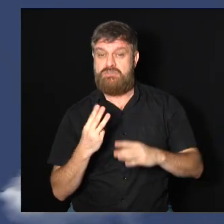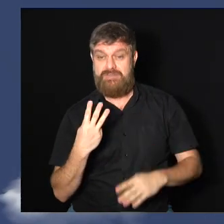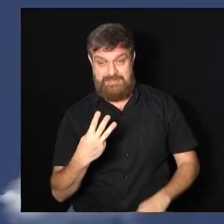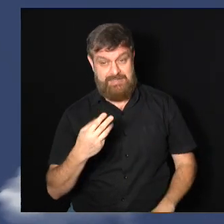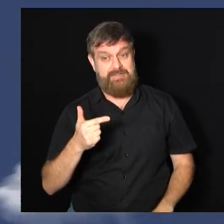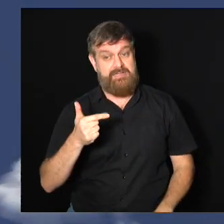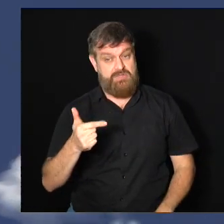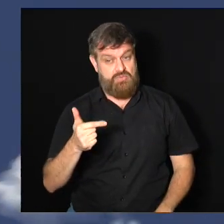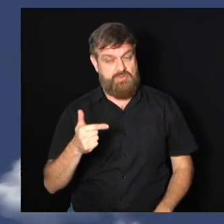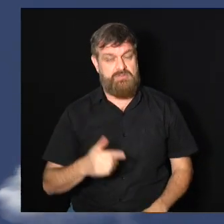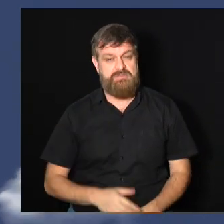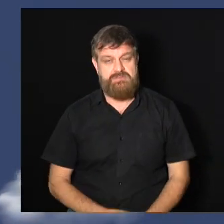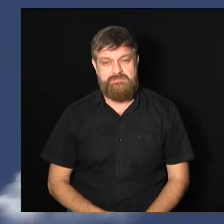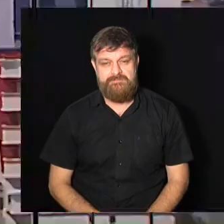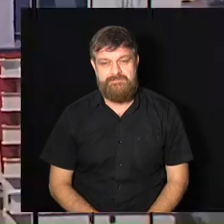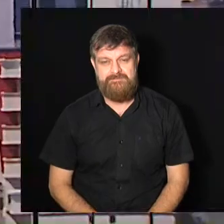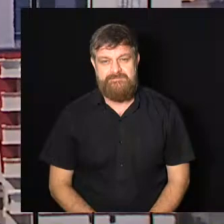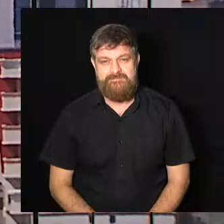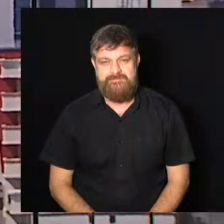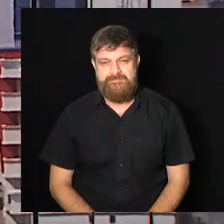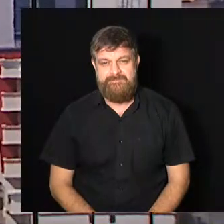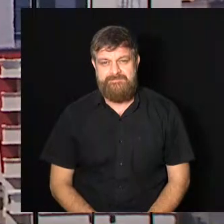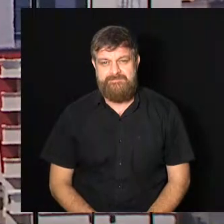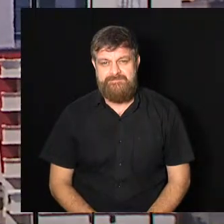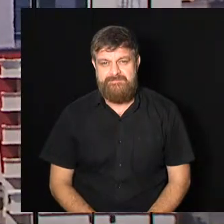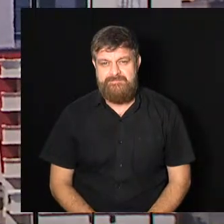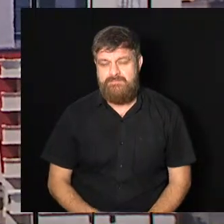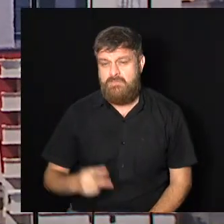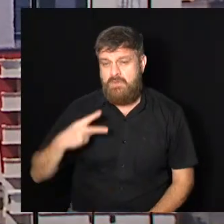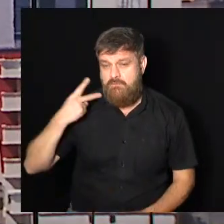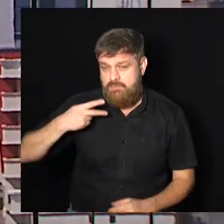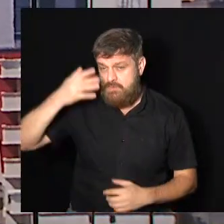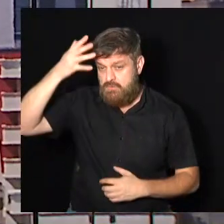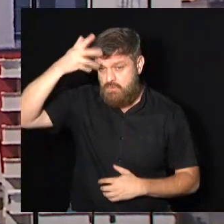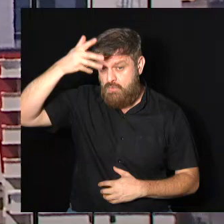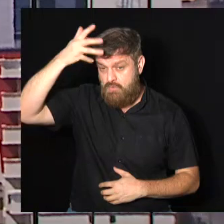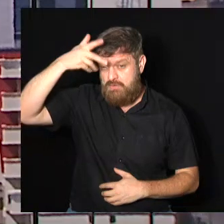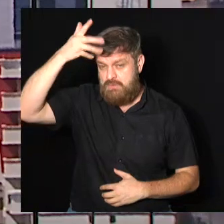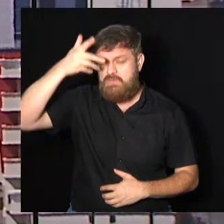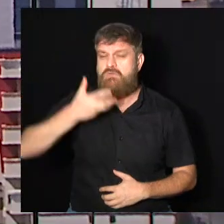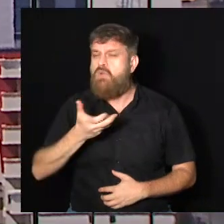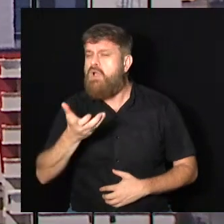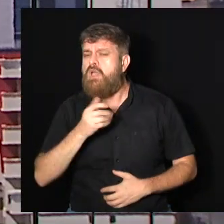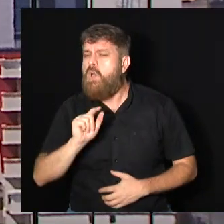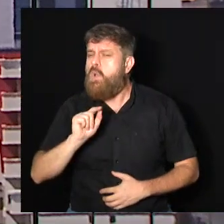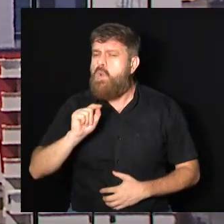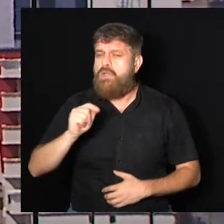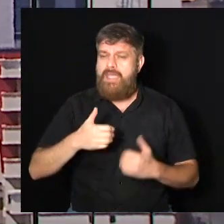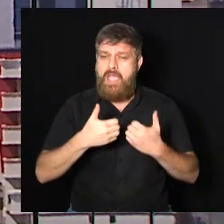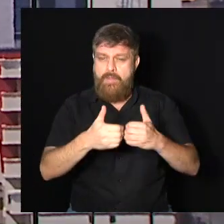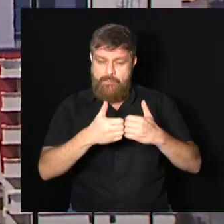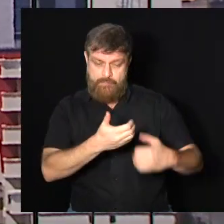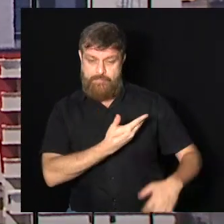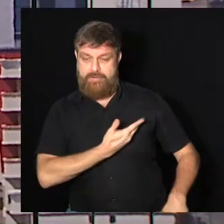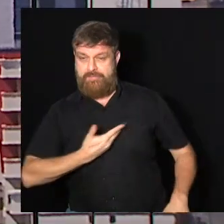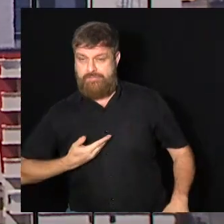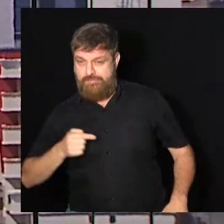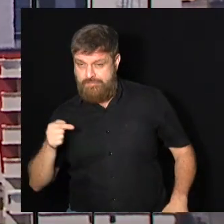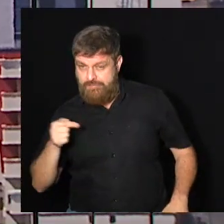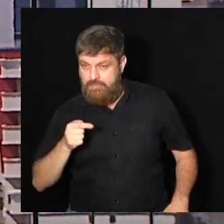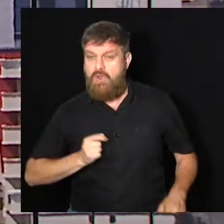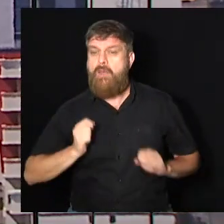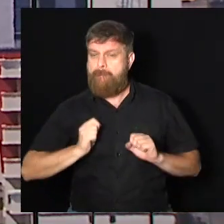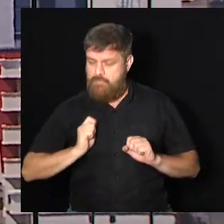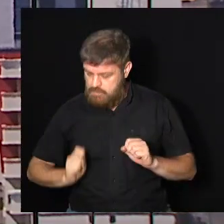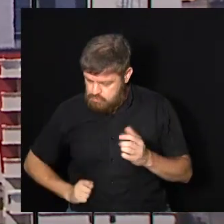aos 32 graus. O vereador Rodrigo da Farmadique quer que o transporte público da cidade passe